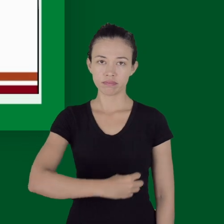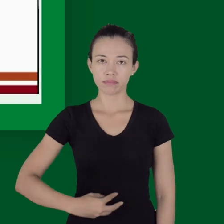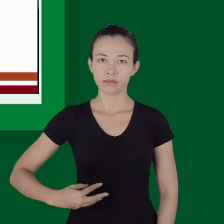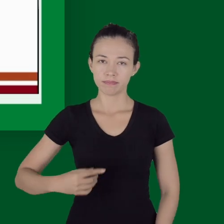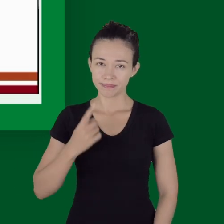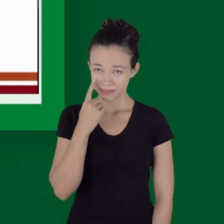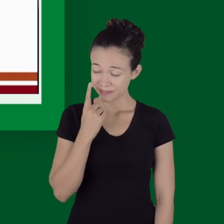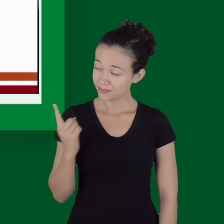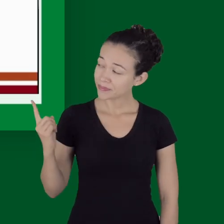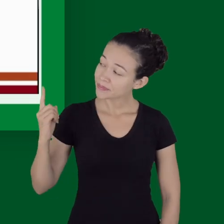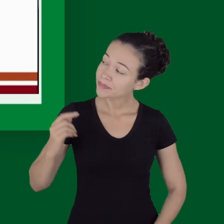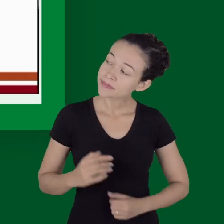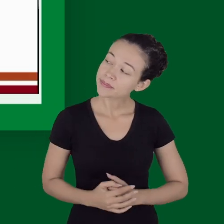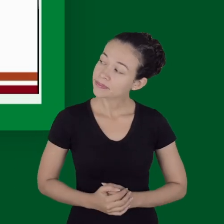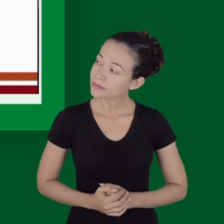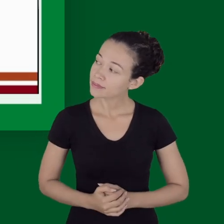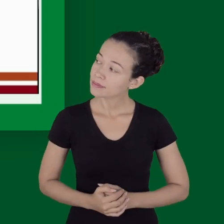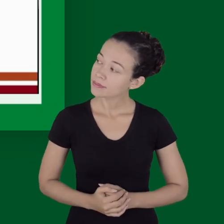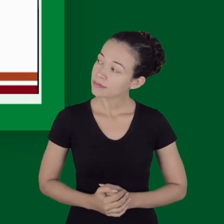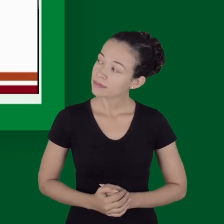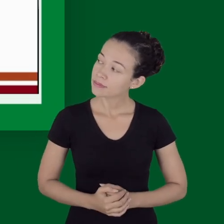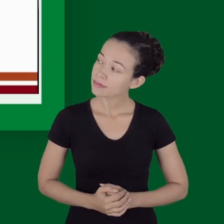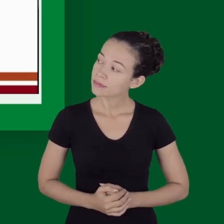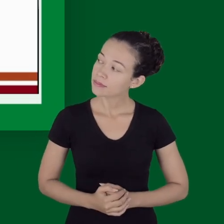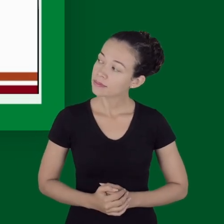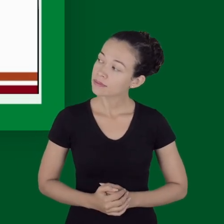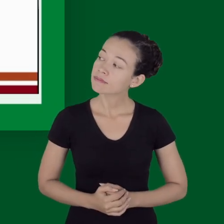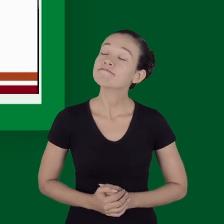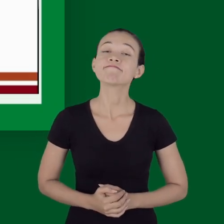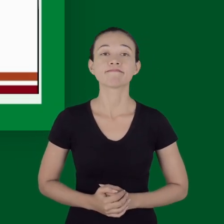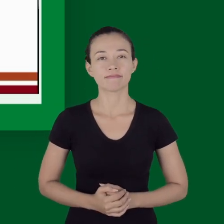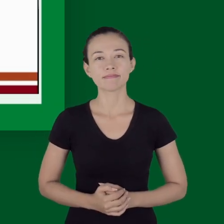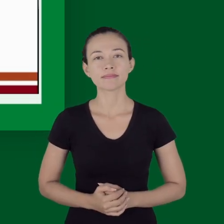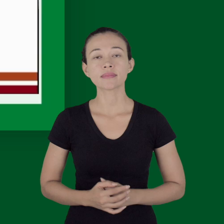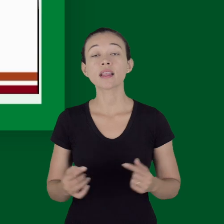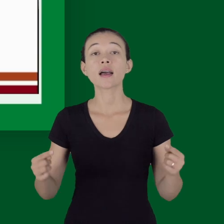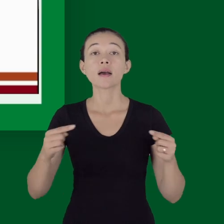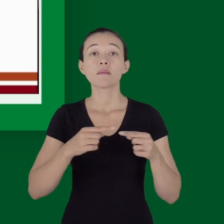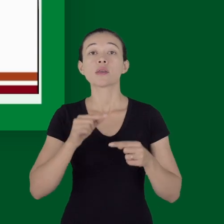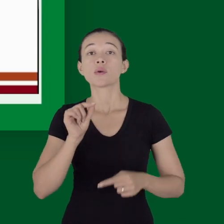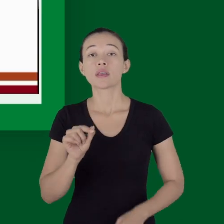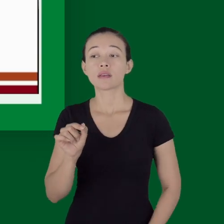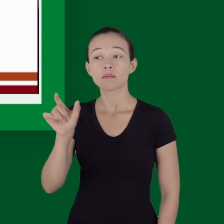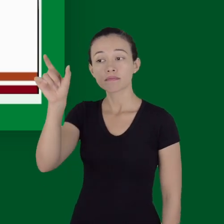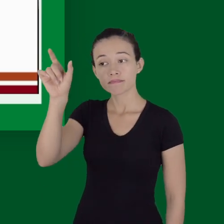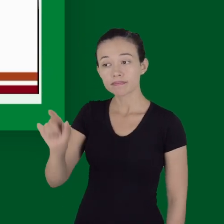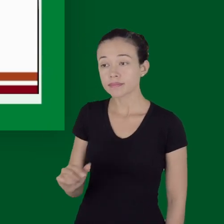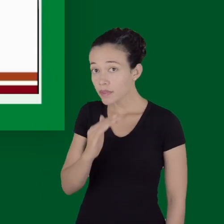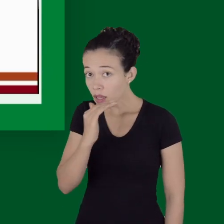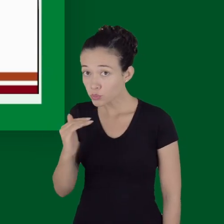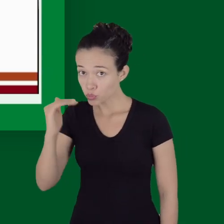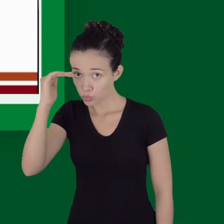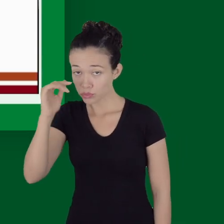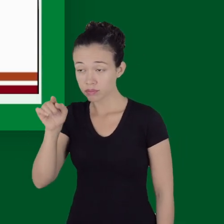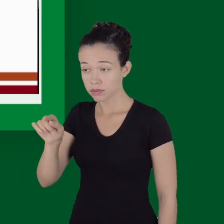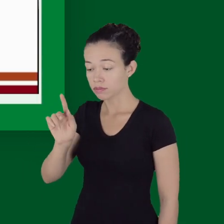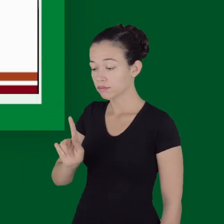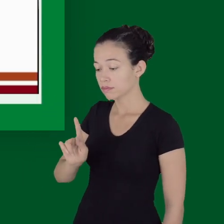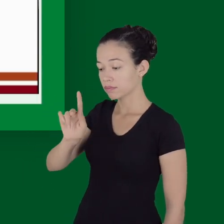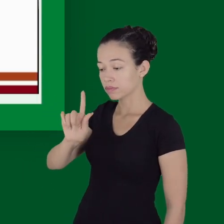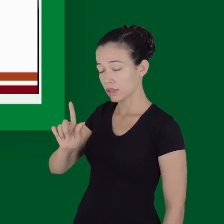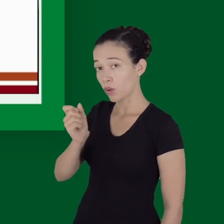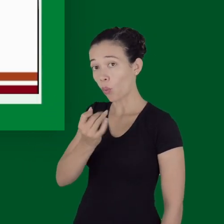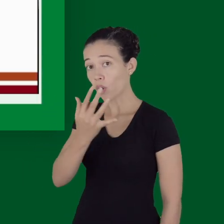falando um pouco do Choque hemorrágico né aqui precis eh para esses valores a gente vai usar em média assim um adulto de